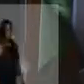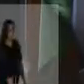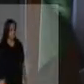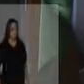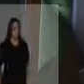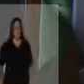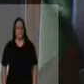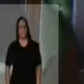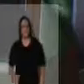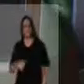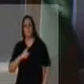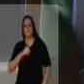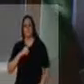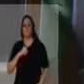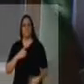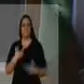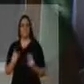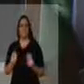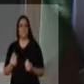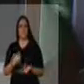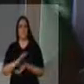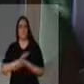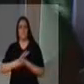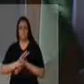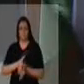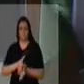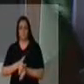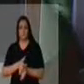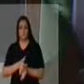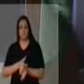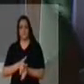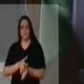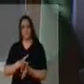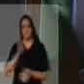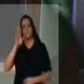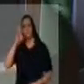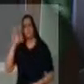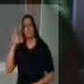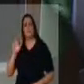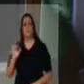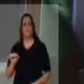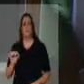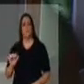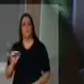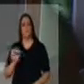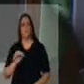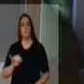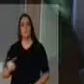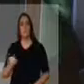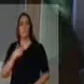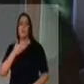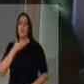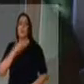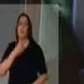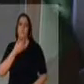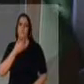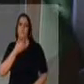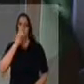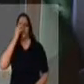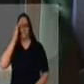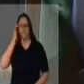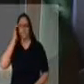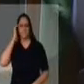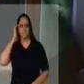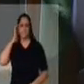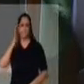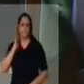ainda muito preconceito, especialmente em relação à população masculina. Nós